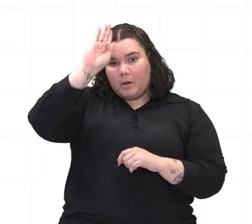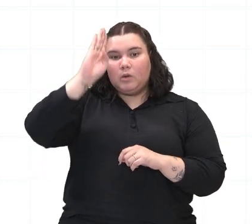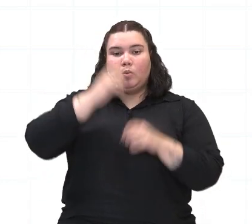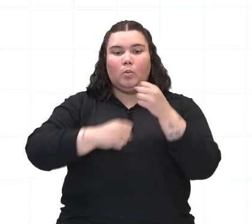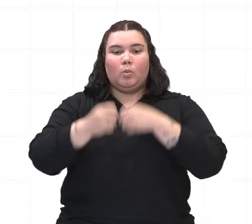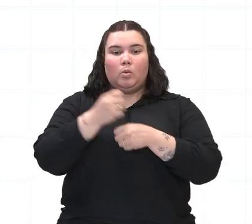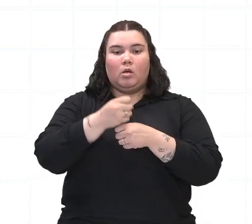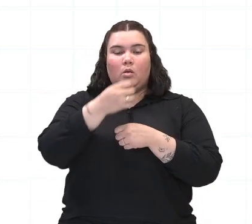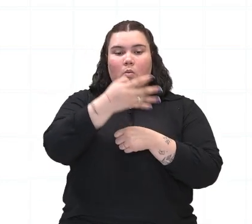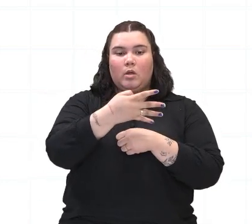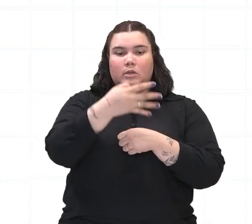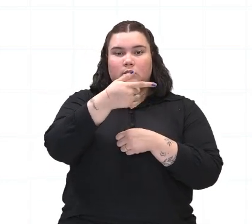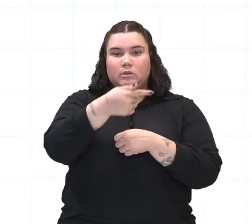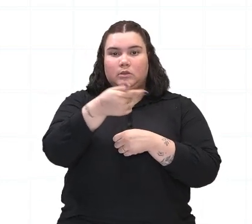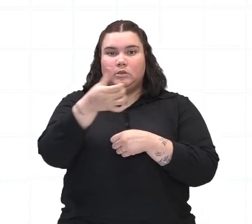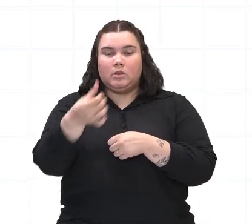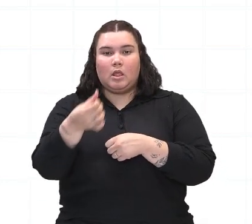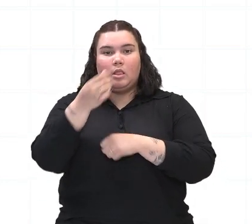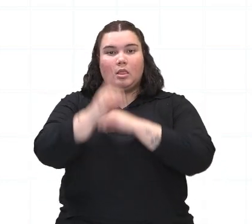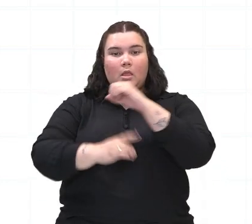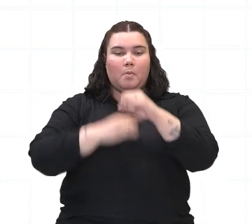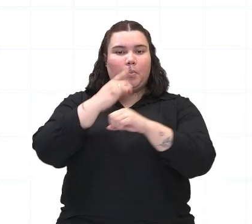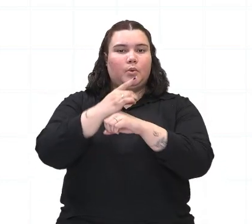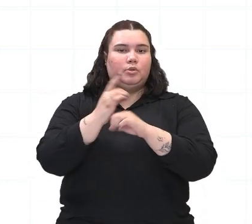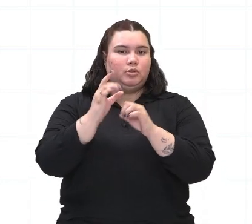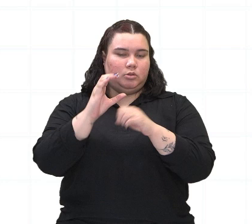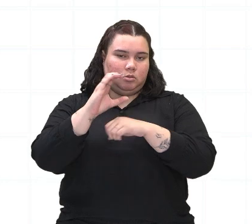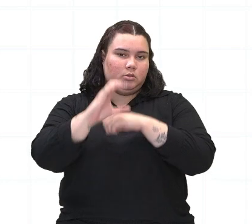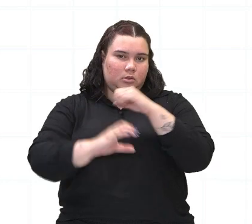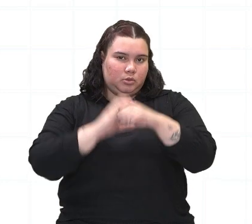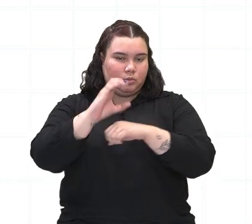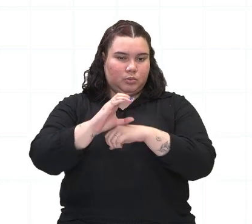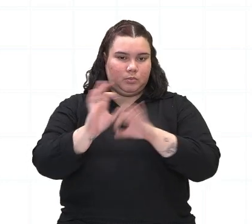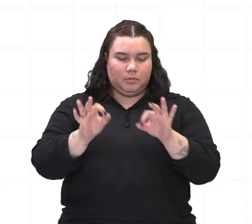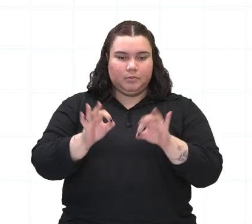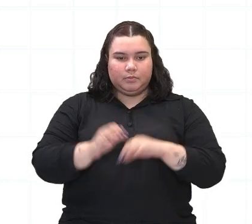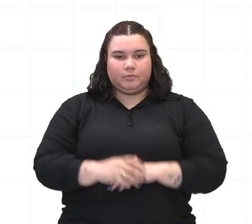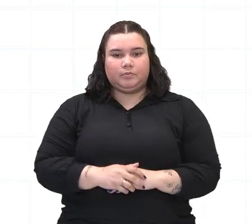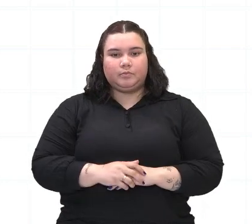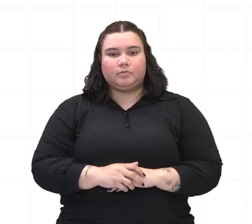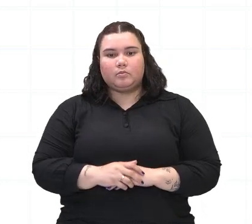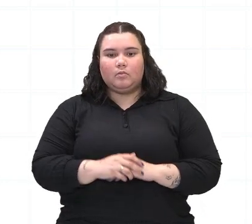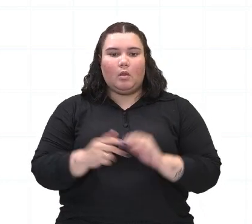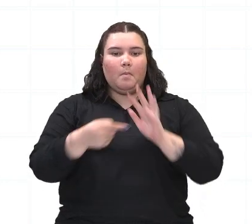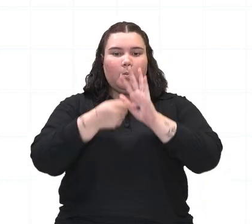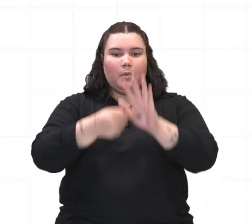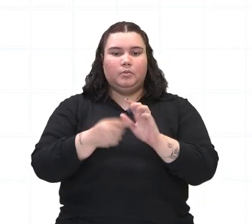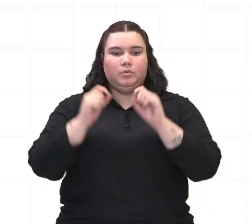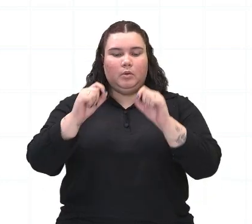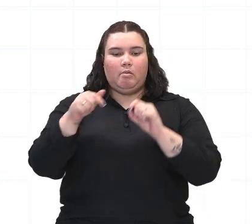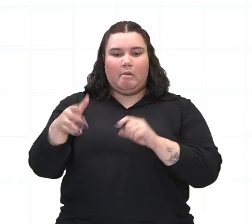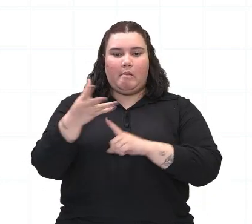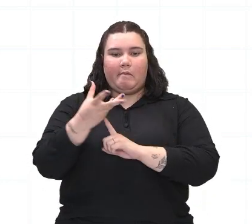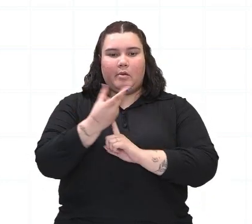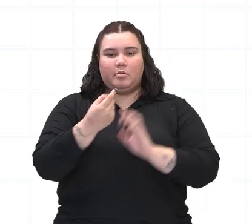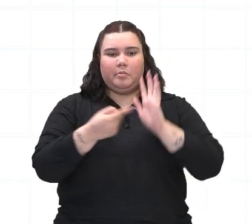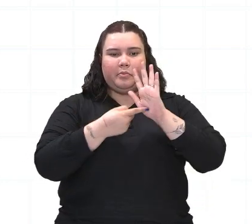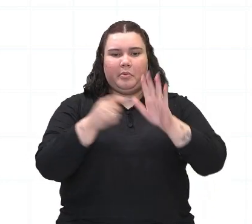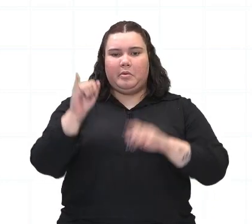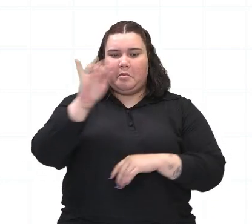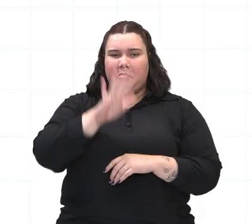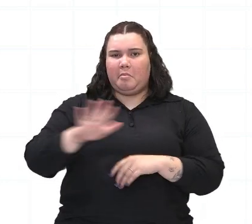de arte produzidas nos primeiros anos do período elas refletem essa escuridão caracterizada por imagens